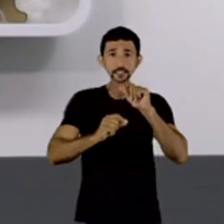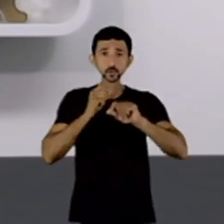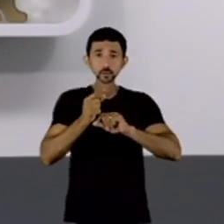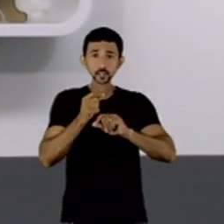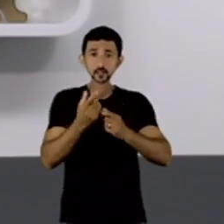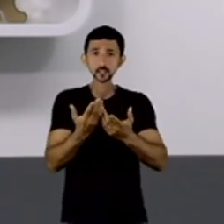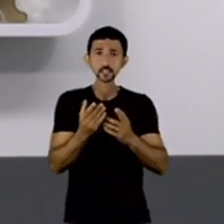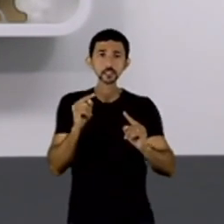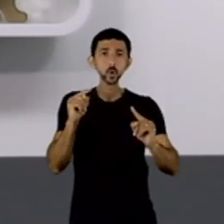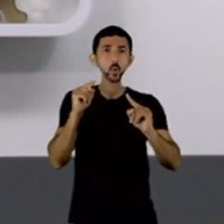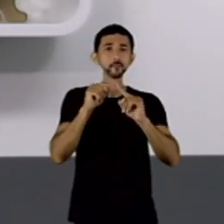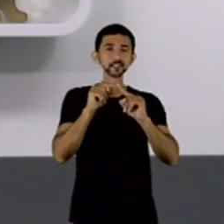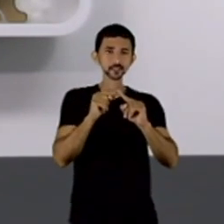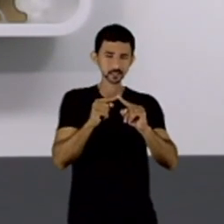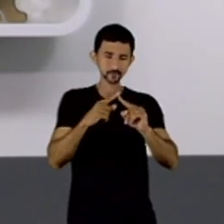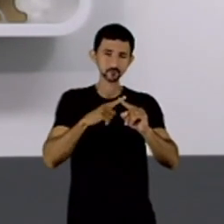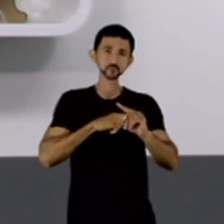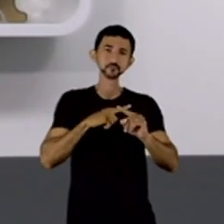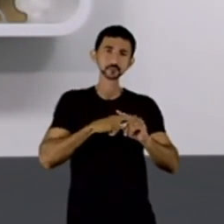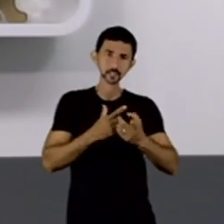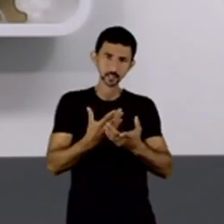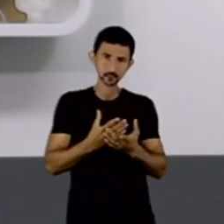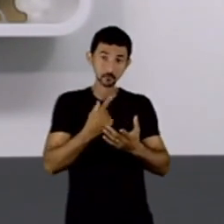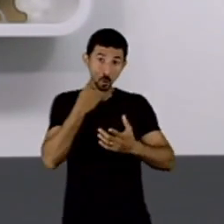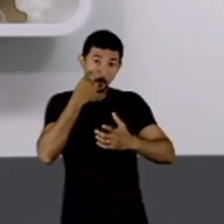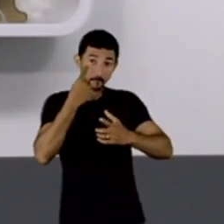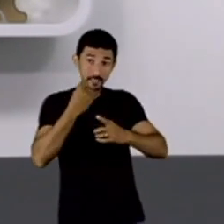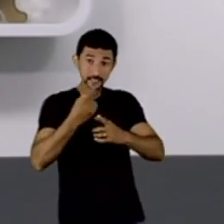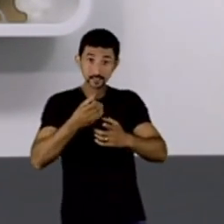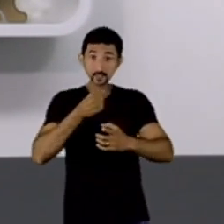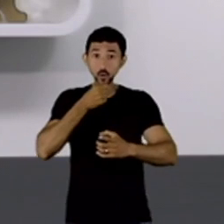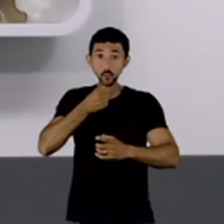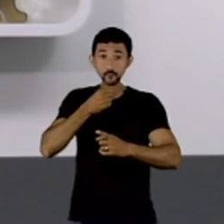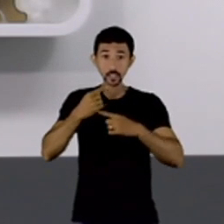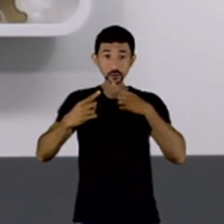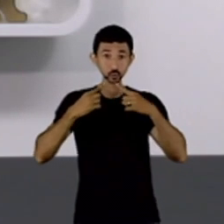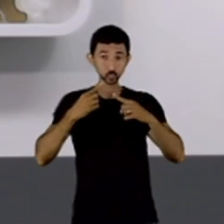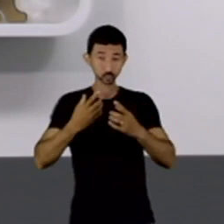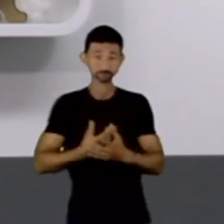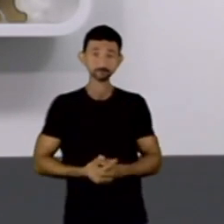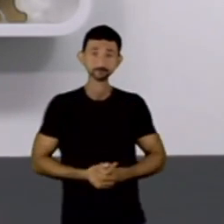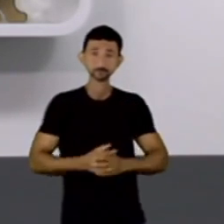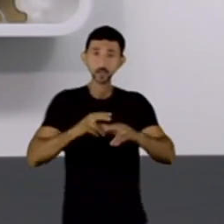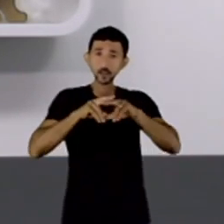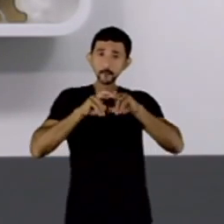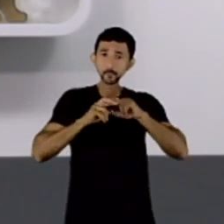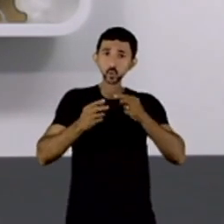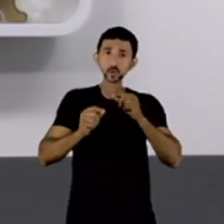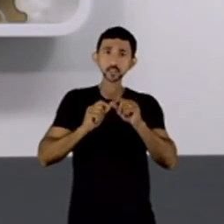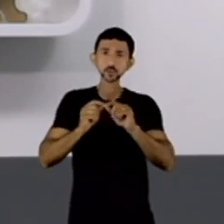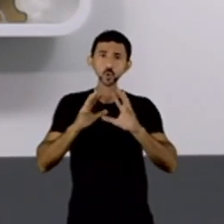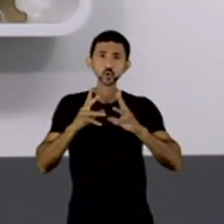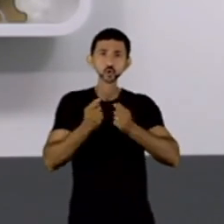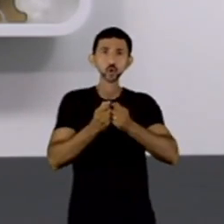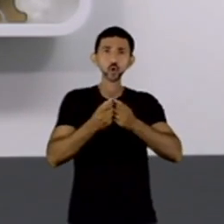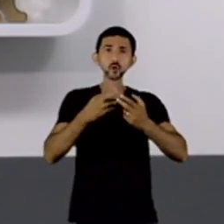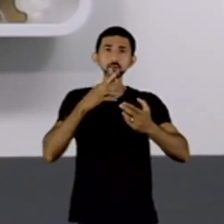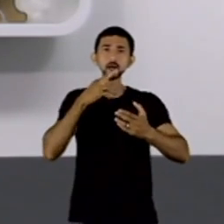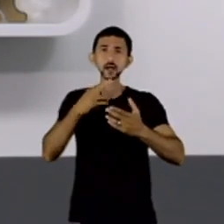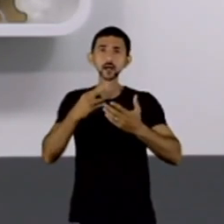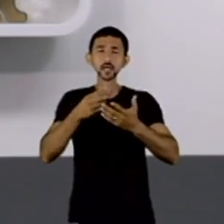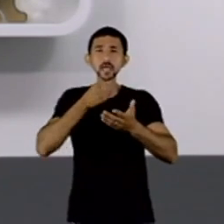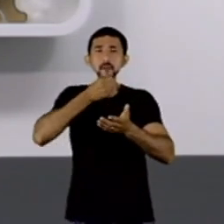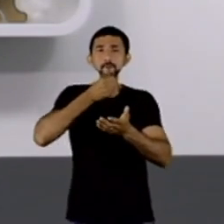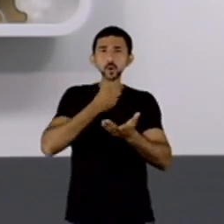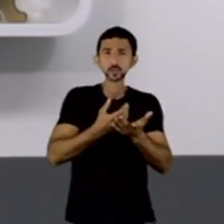de um objetivo, de uma intenção discursiva. Portanto, toda a reportagem também